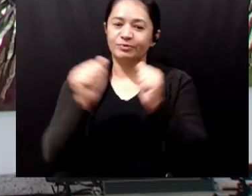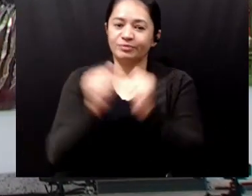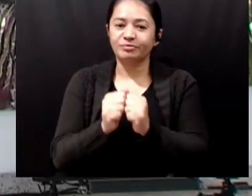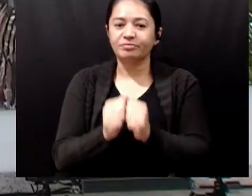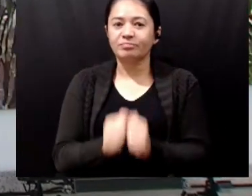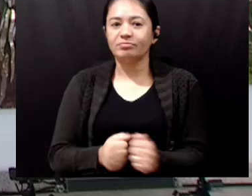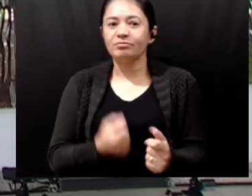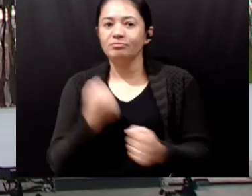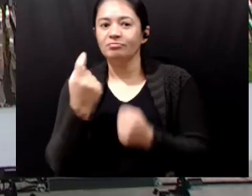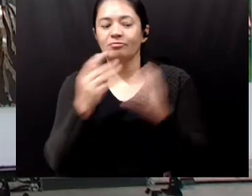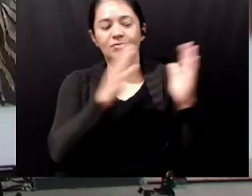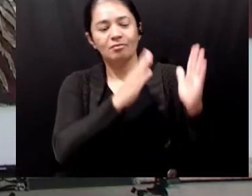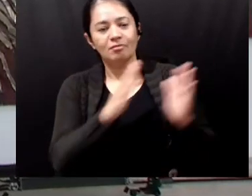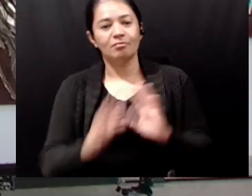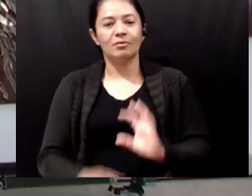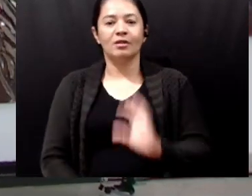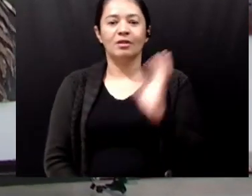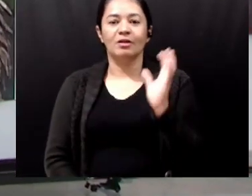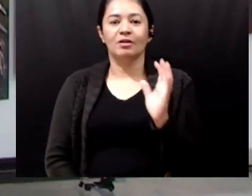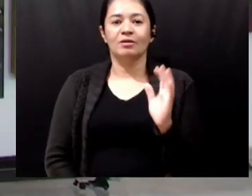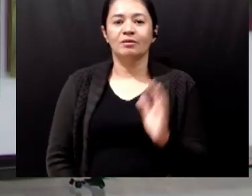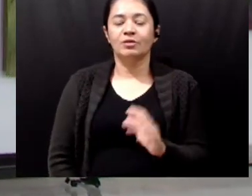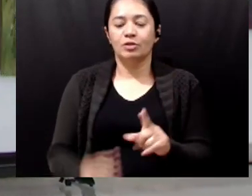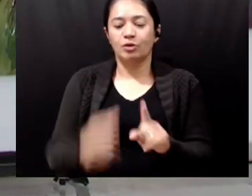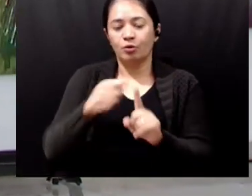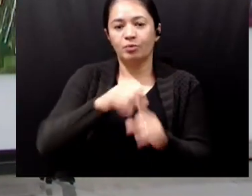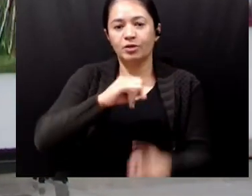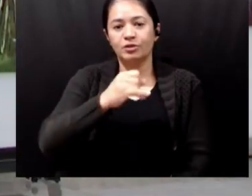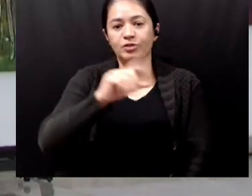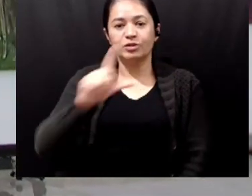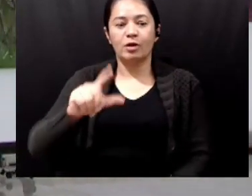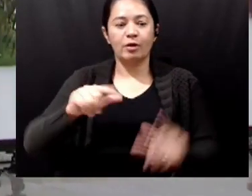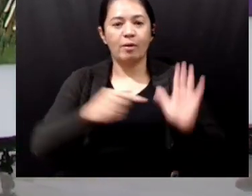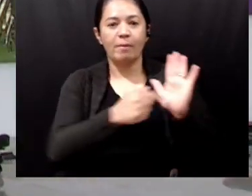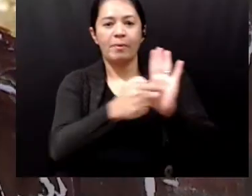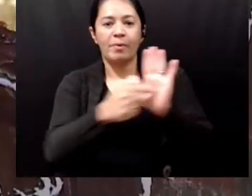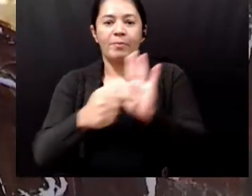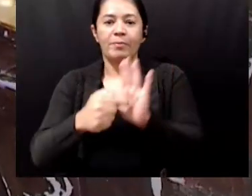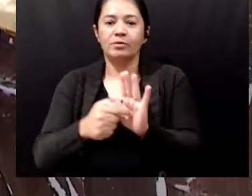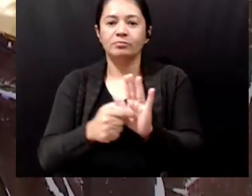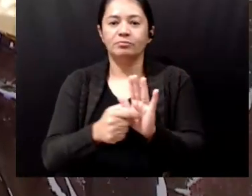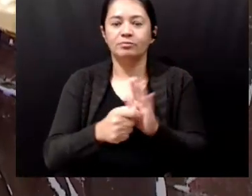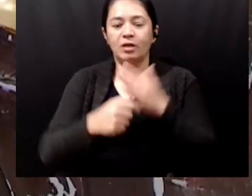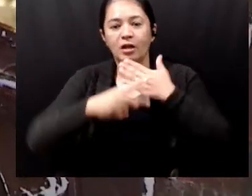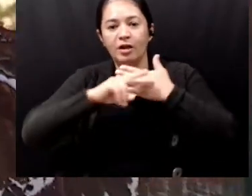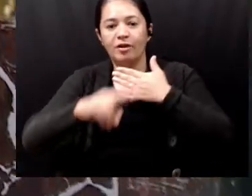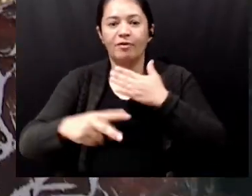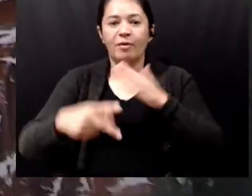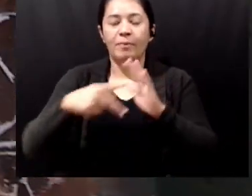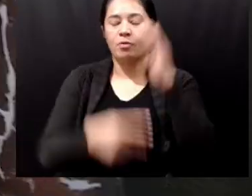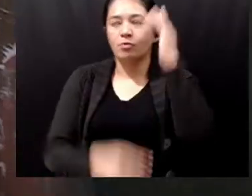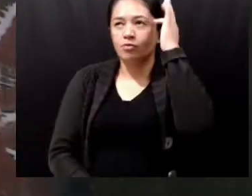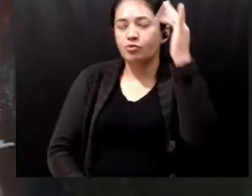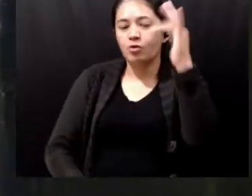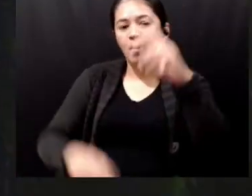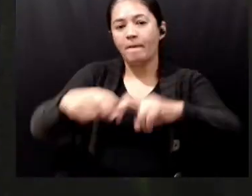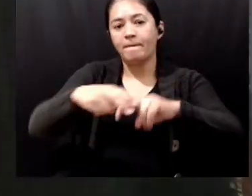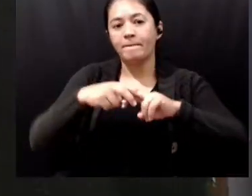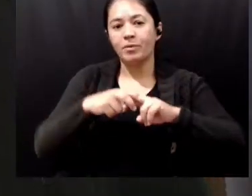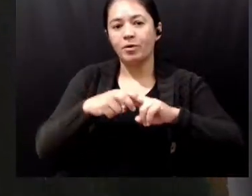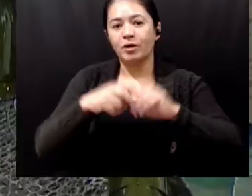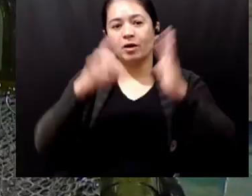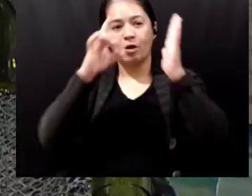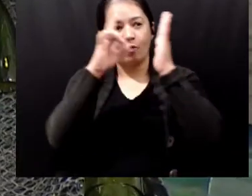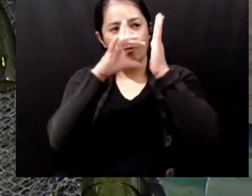que acontece durante todo o mês é a exposição Reflexos do Imaginável, através do vidro Tudo Acontece,